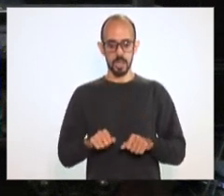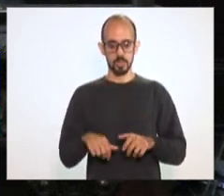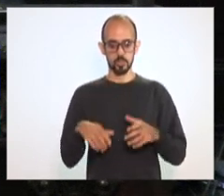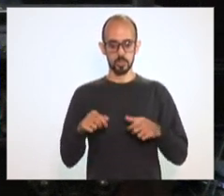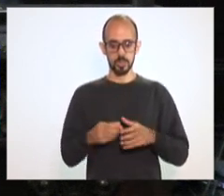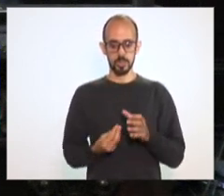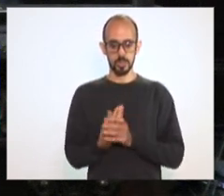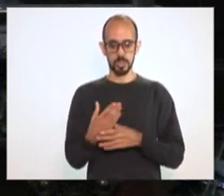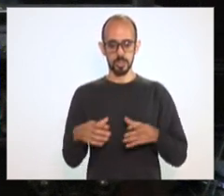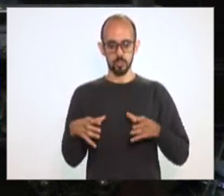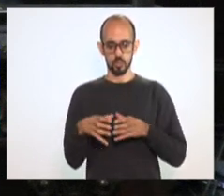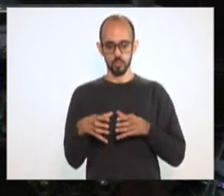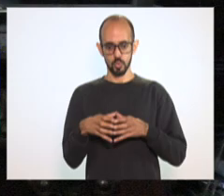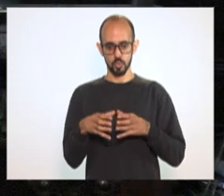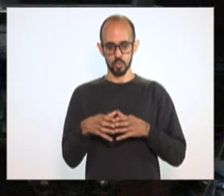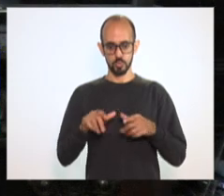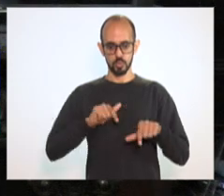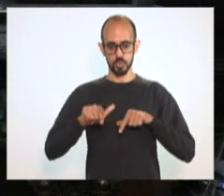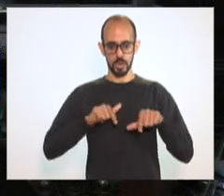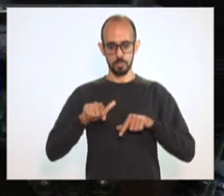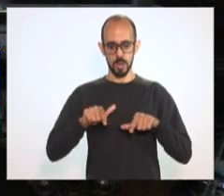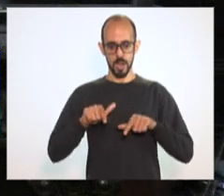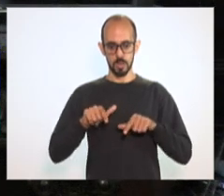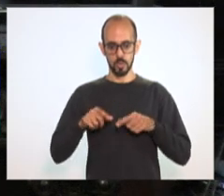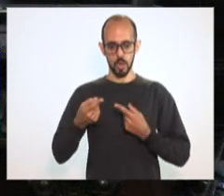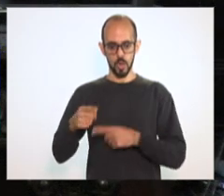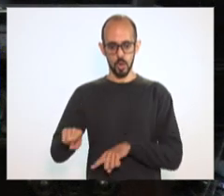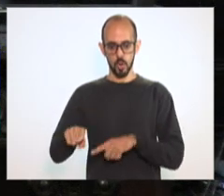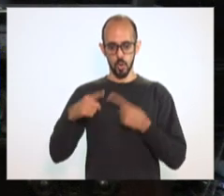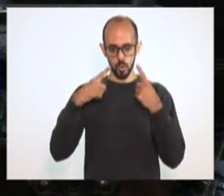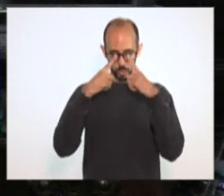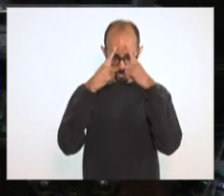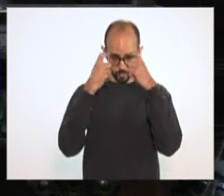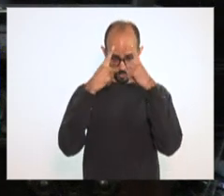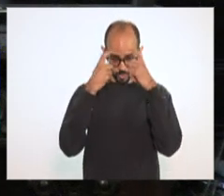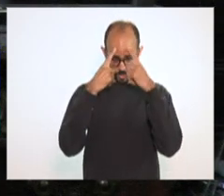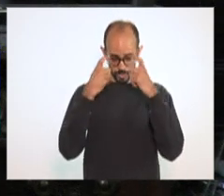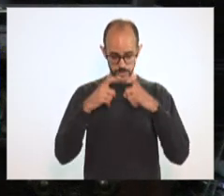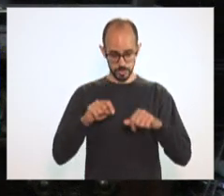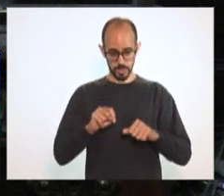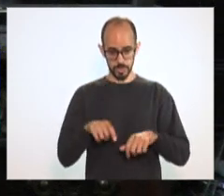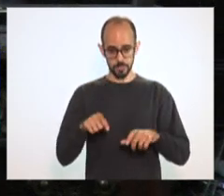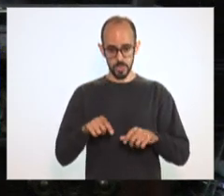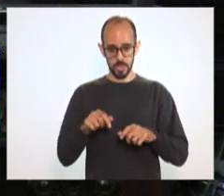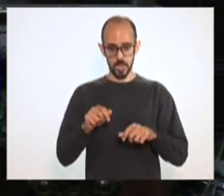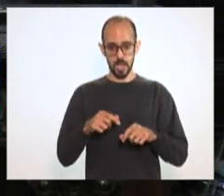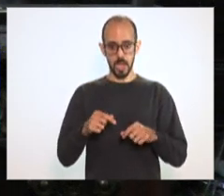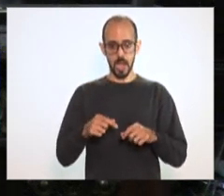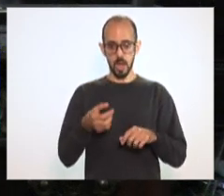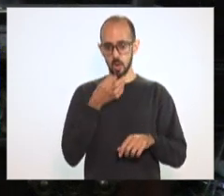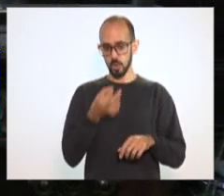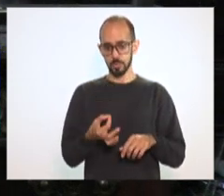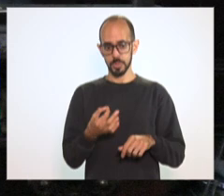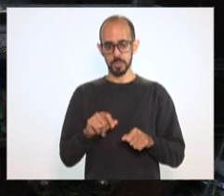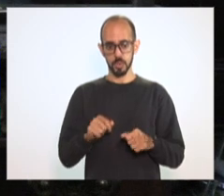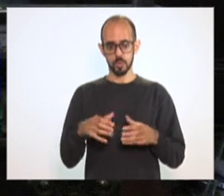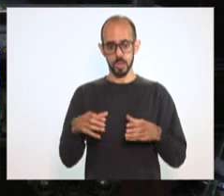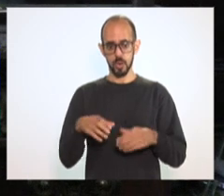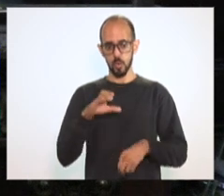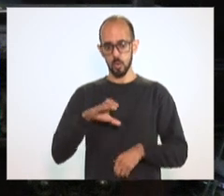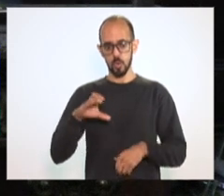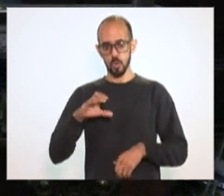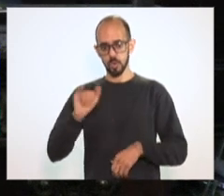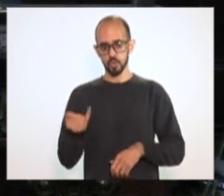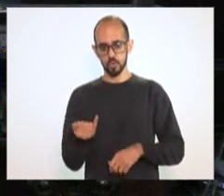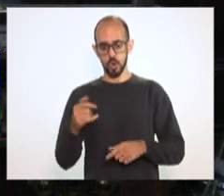o grupo de trabalho de prevenção e combate à violência obstétrica e da outras providências pareceres da comissão de condição de justiça pela condicionalidade